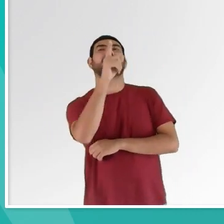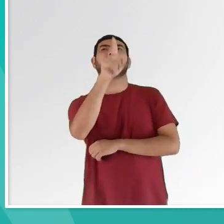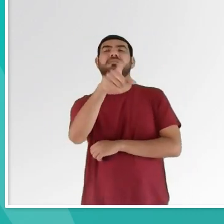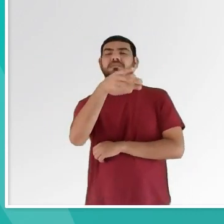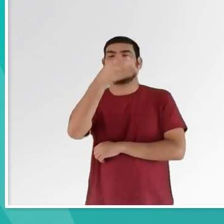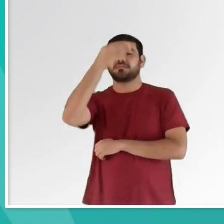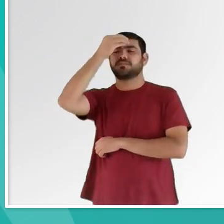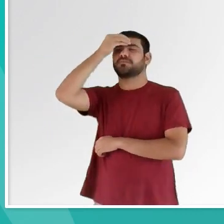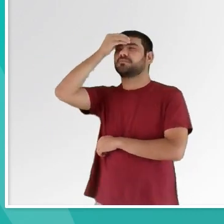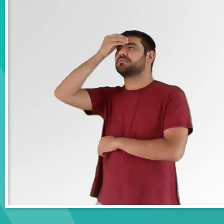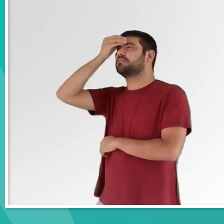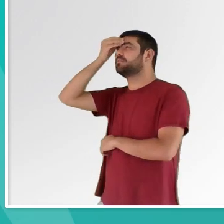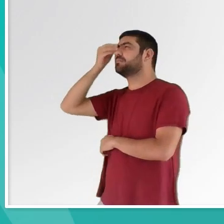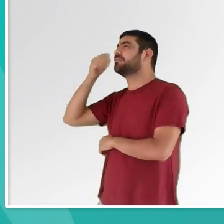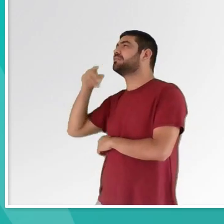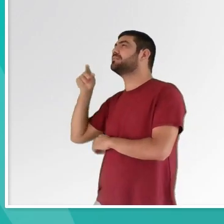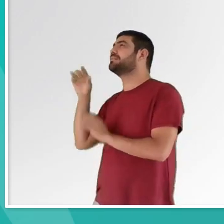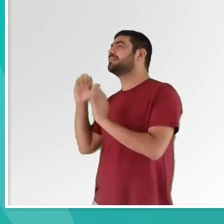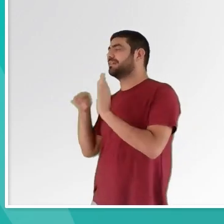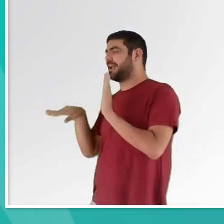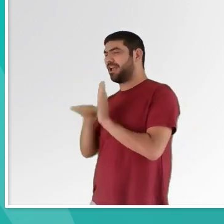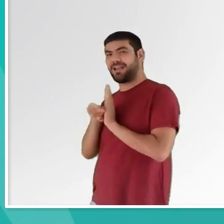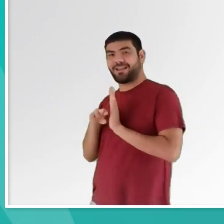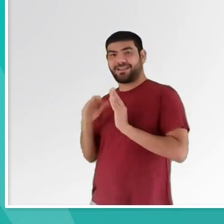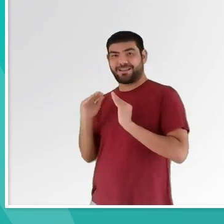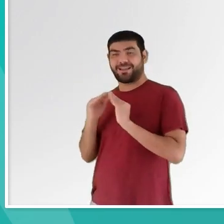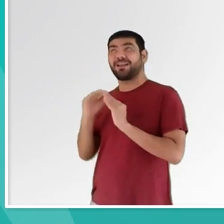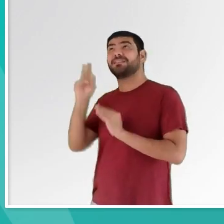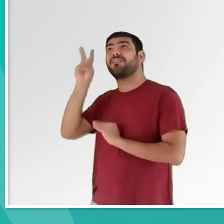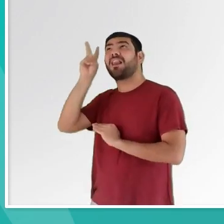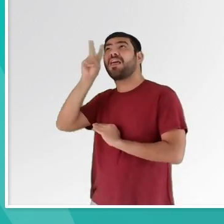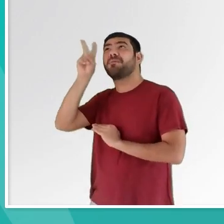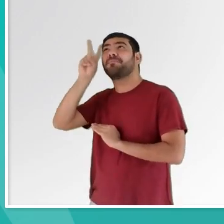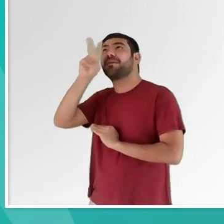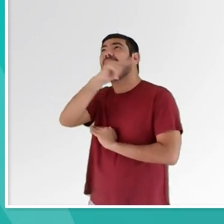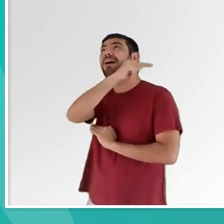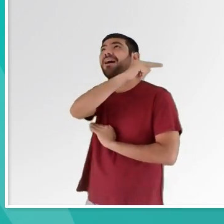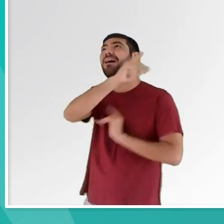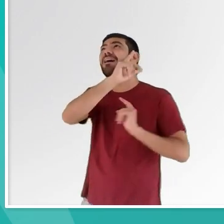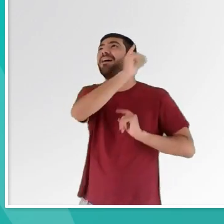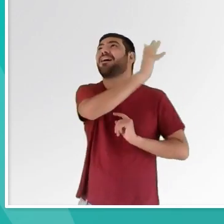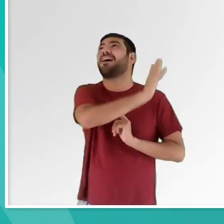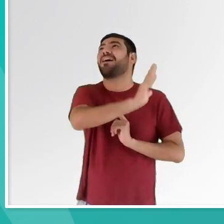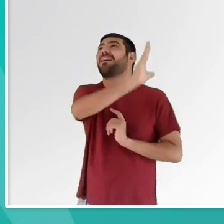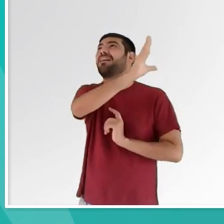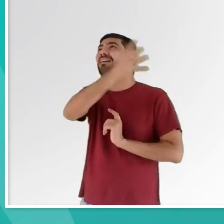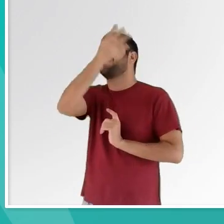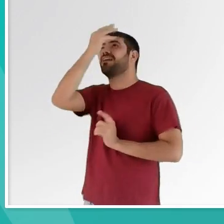quê? Lembrar do que você viu e vai colocar lá no desenho,